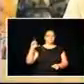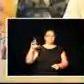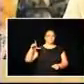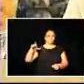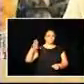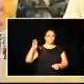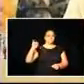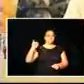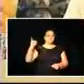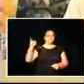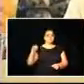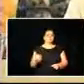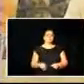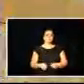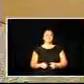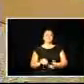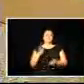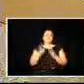Em discussão?